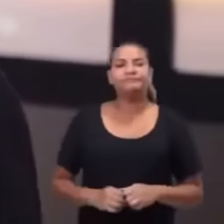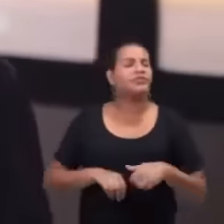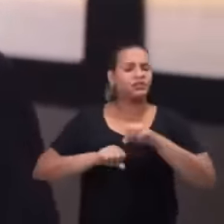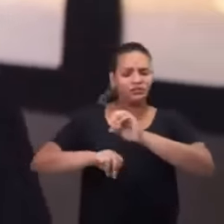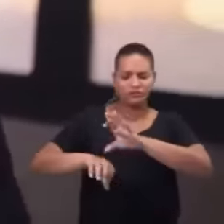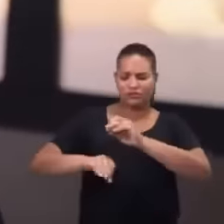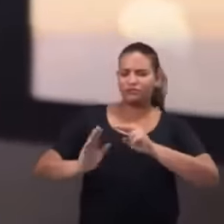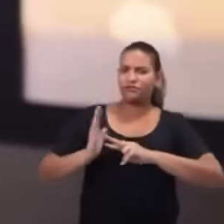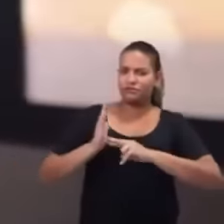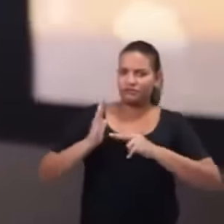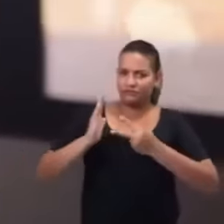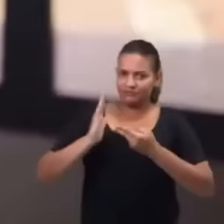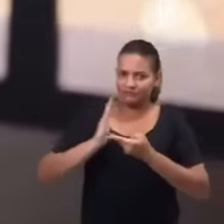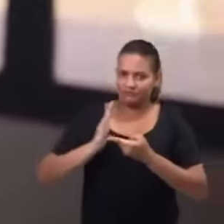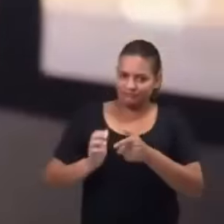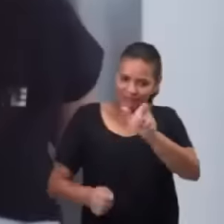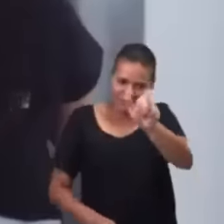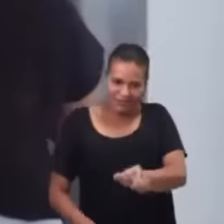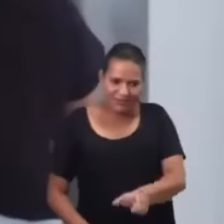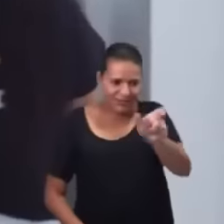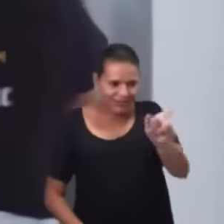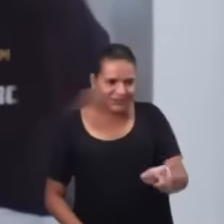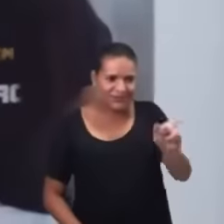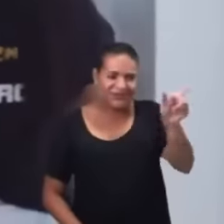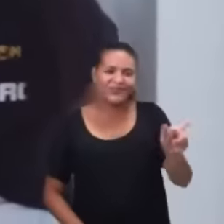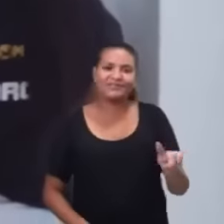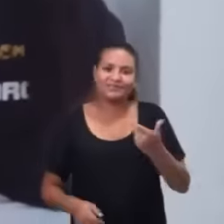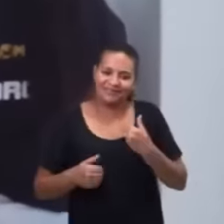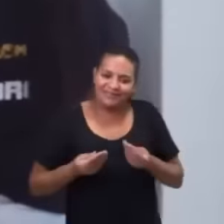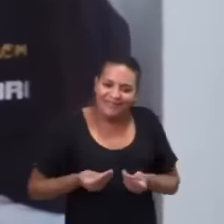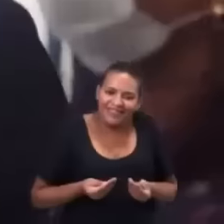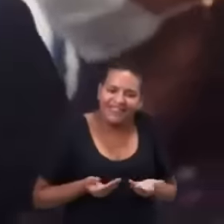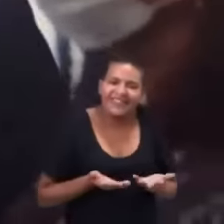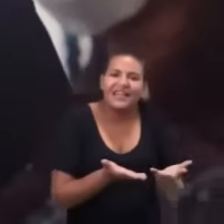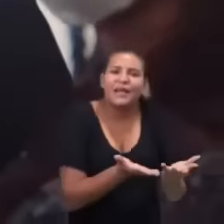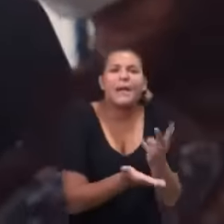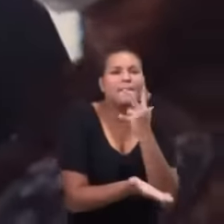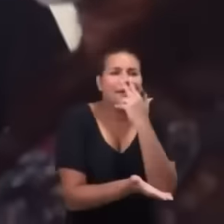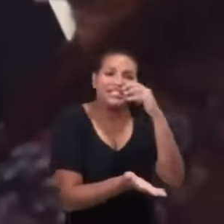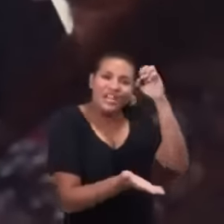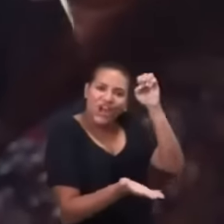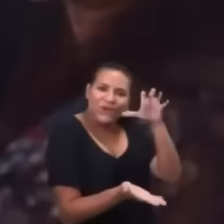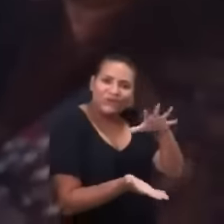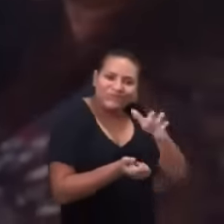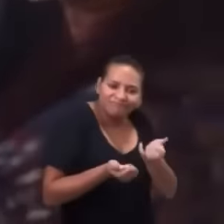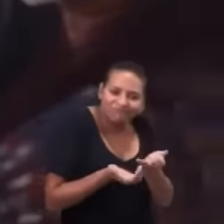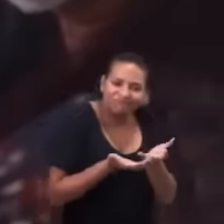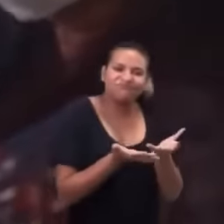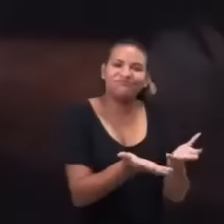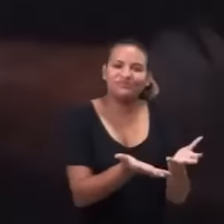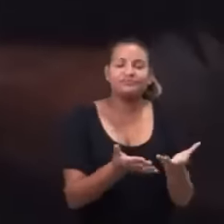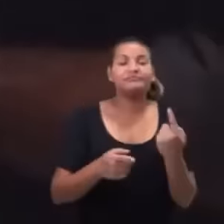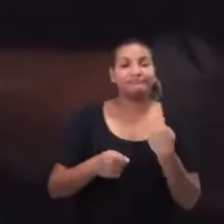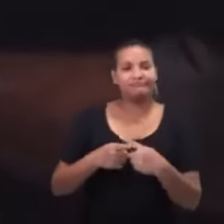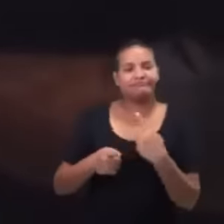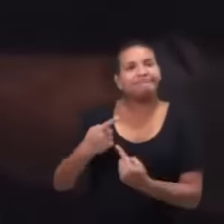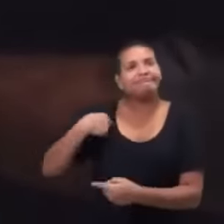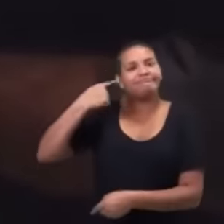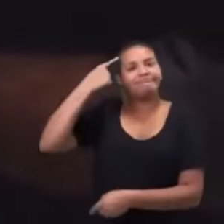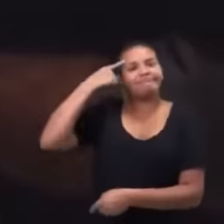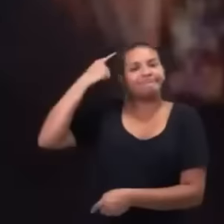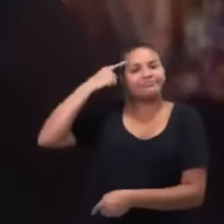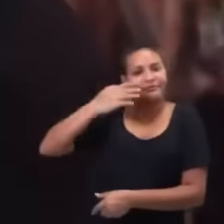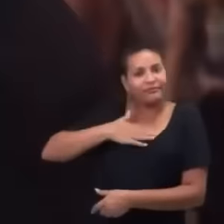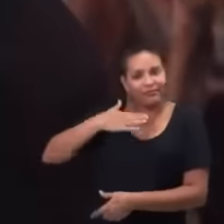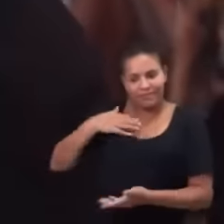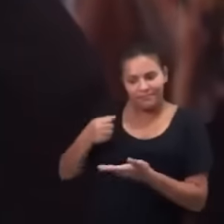luz às pessoas, é de uma importância para a minha vida, né? Porque todo o meu processo de construção profissional teve por base a escola. Então